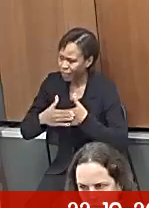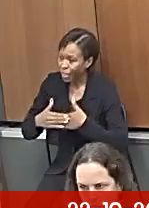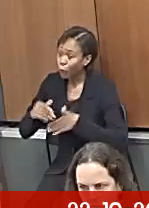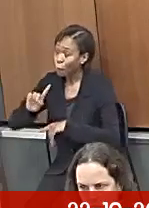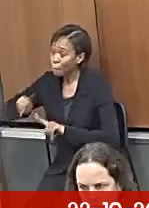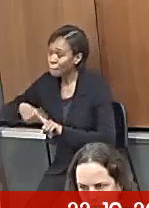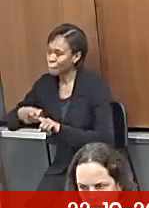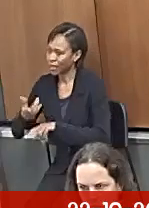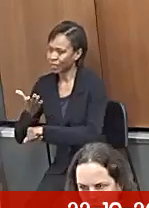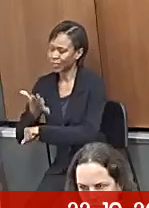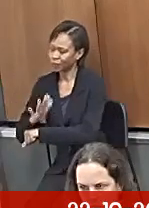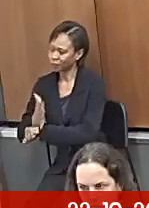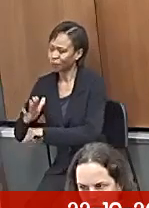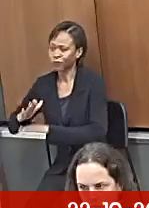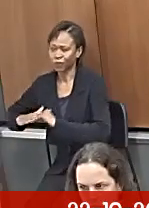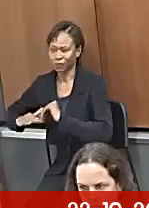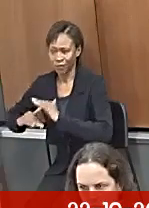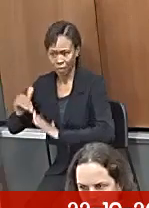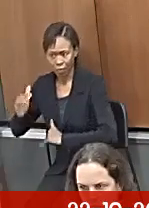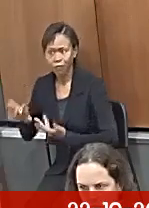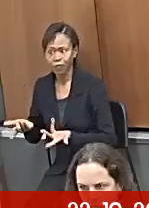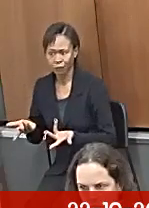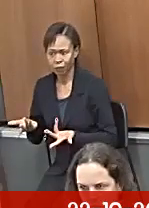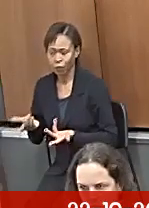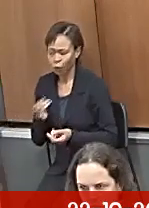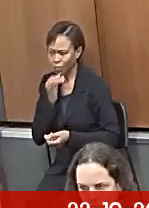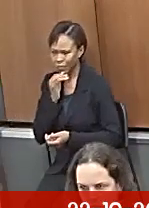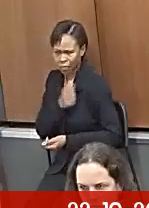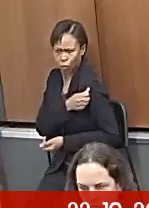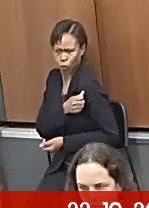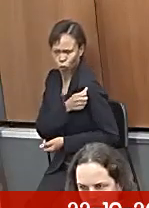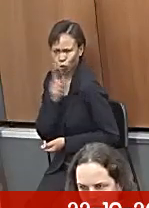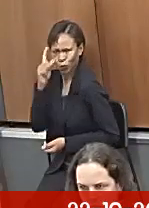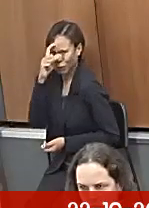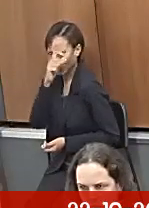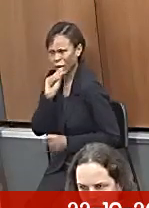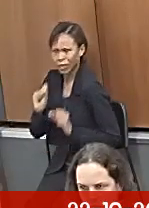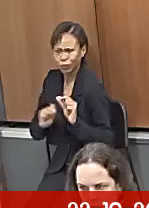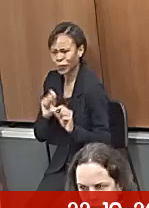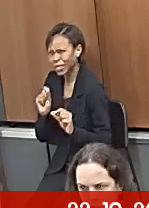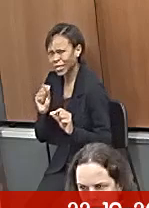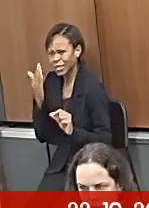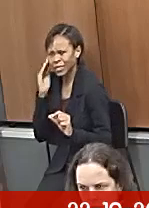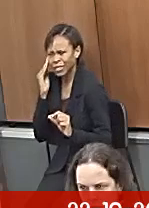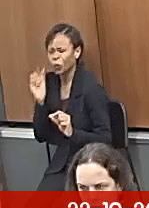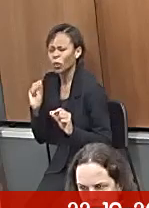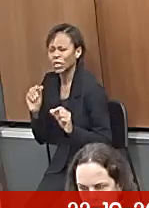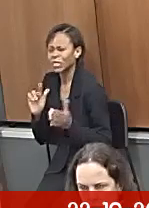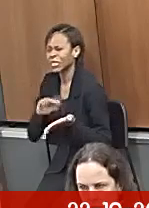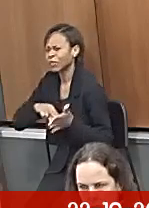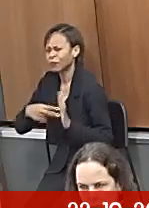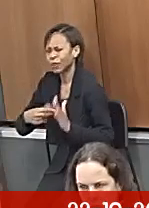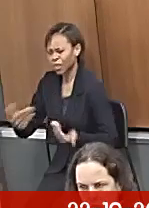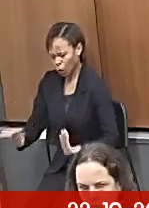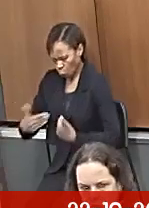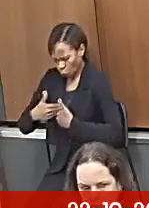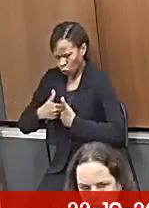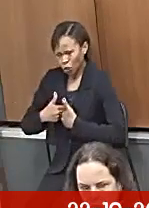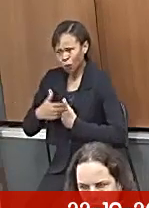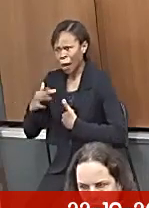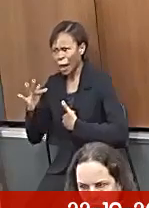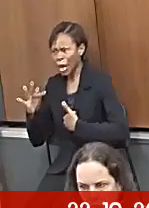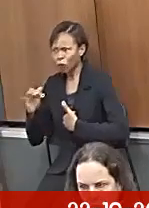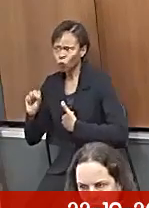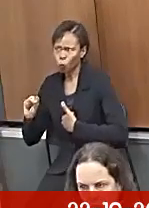aluno com dificuldade, eu tenho que entender o que é autismo. O que significa autismo F8? O que eu posso fazer para que